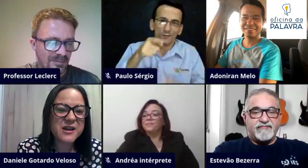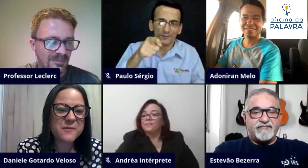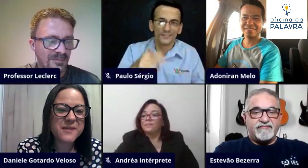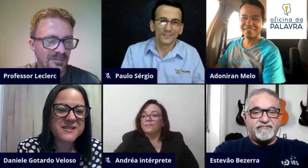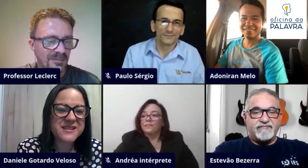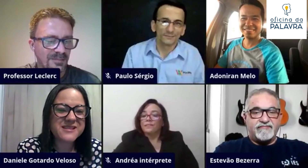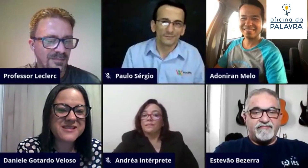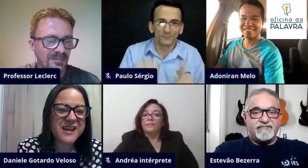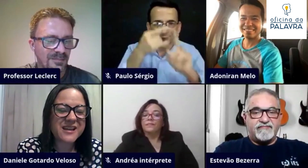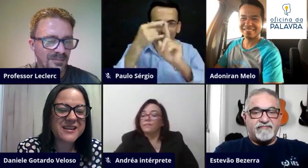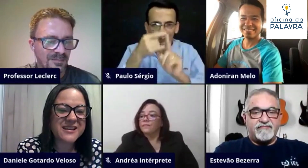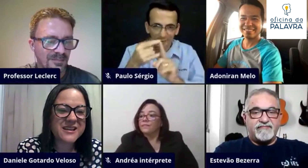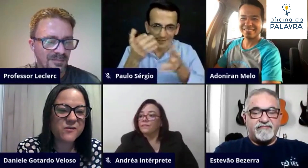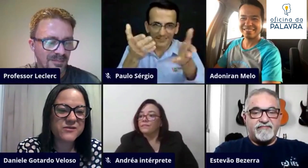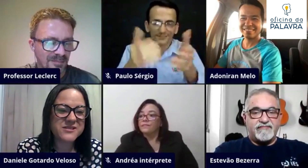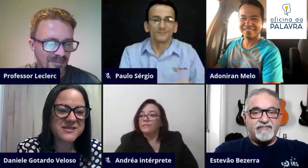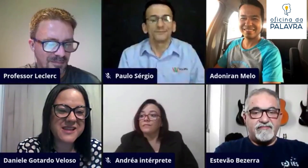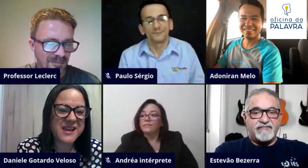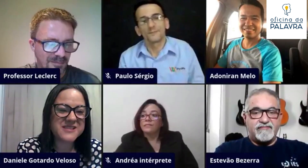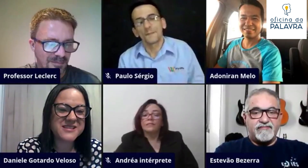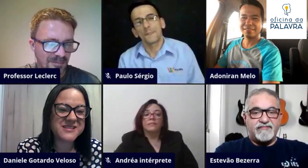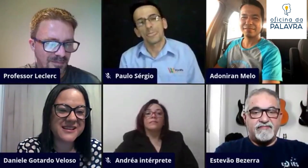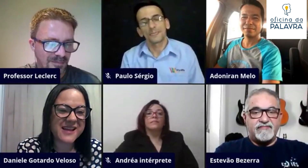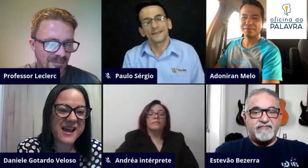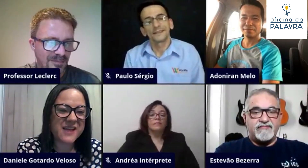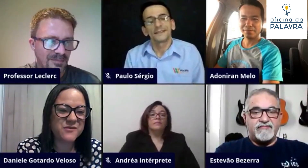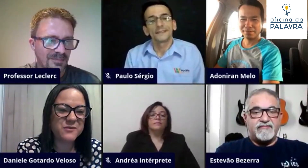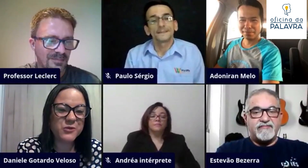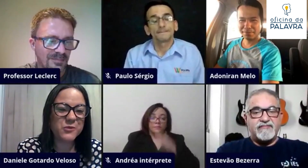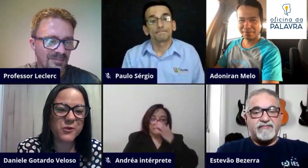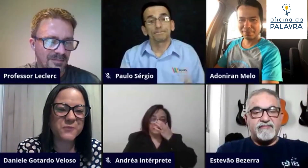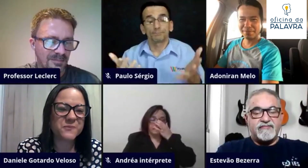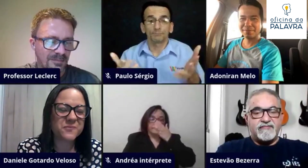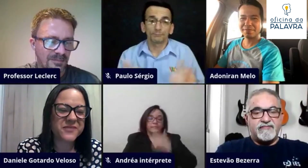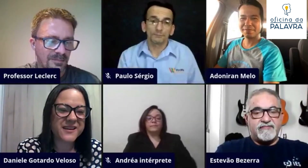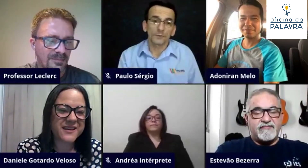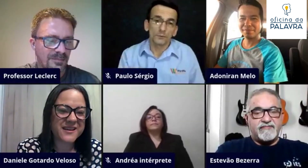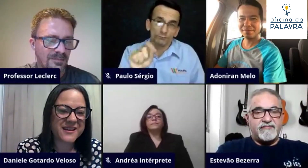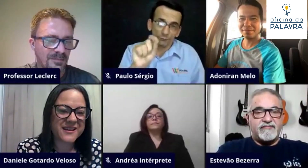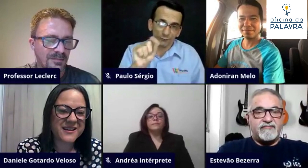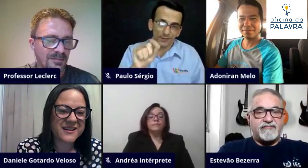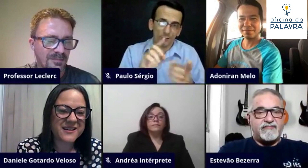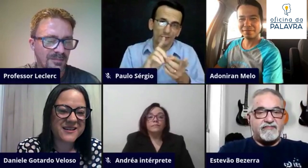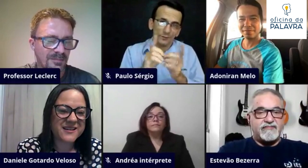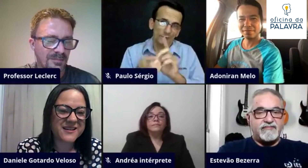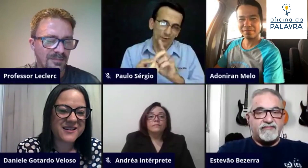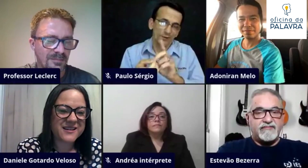vocês. Prazer estar aqui com vocês nessa live, muito bom.